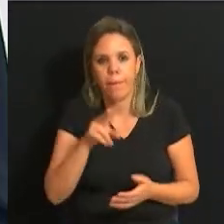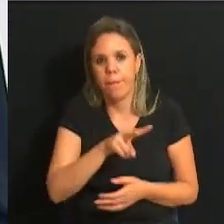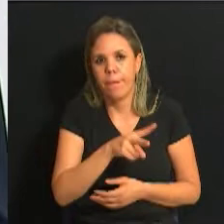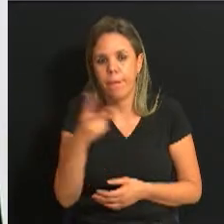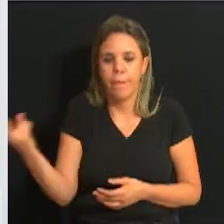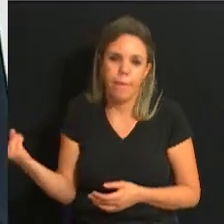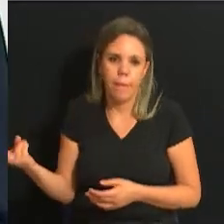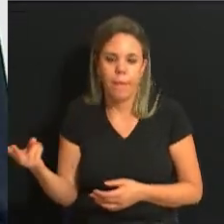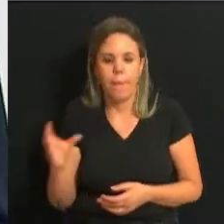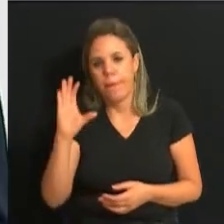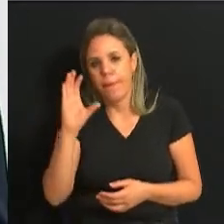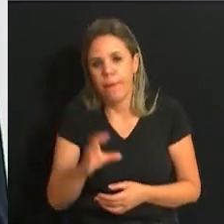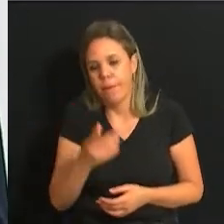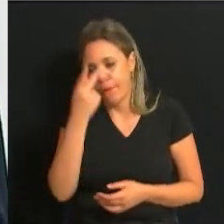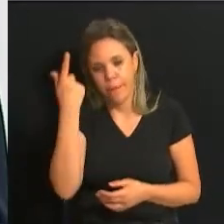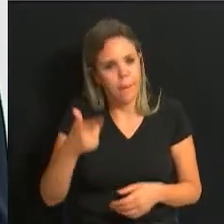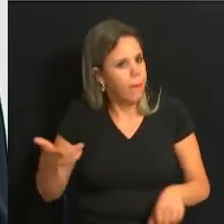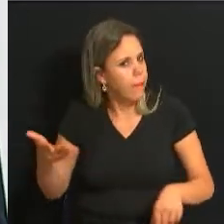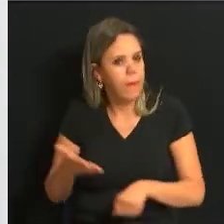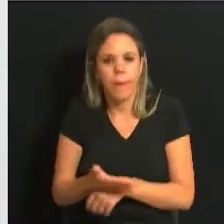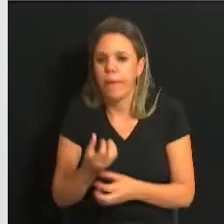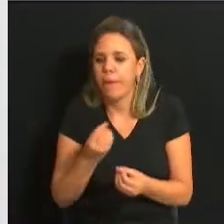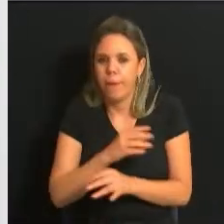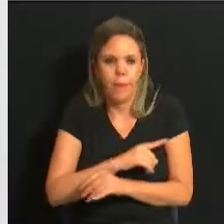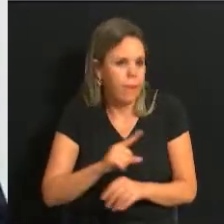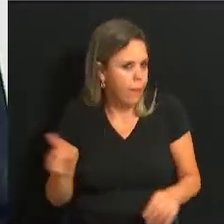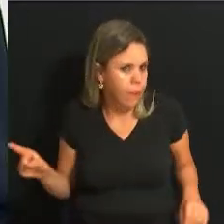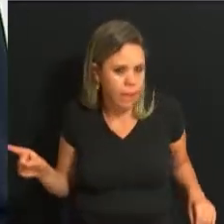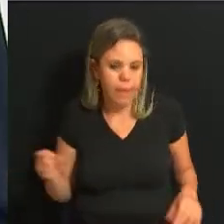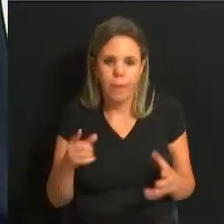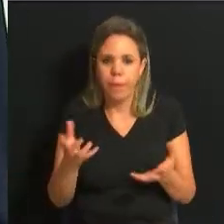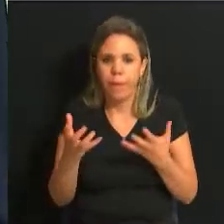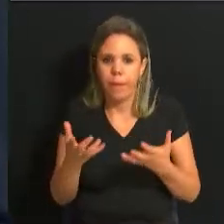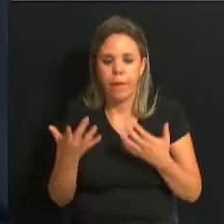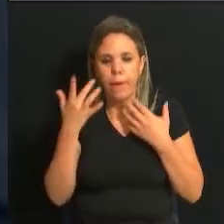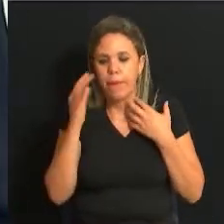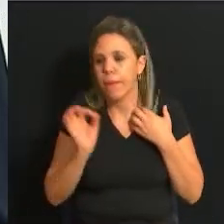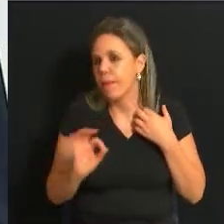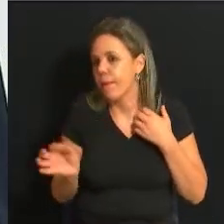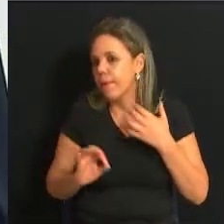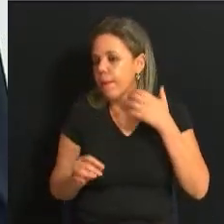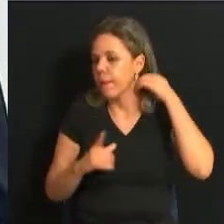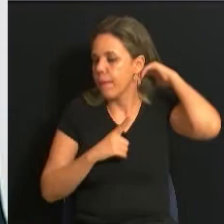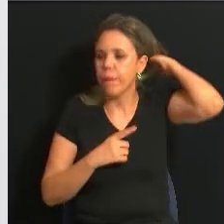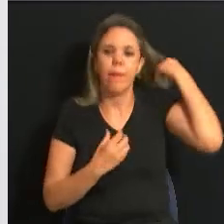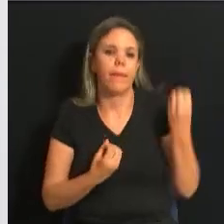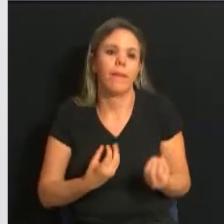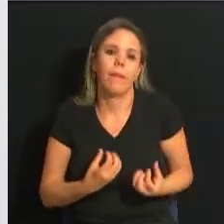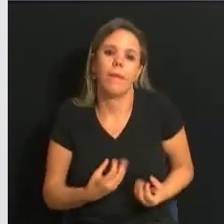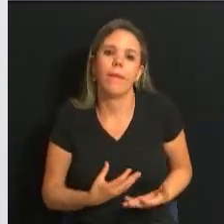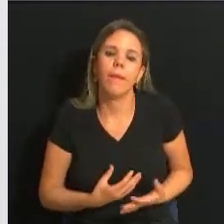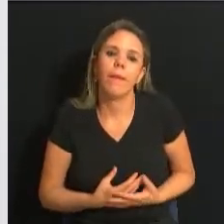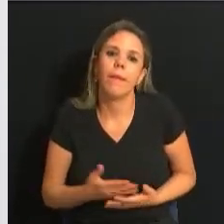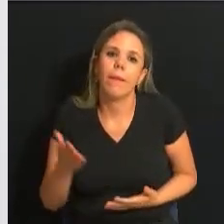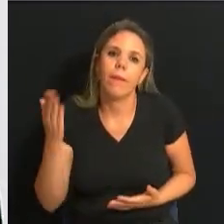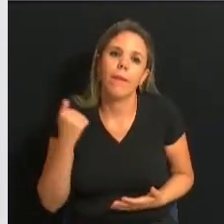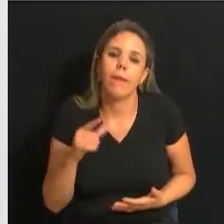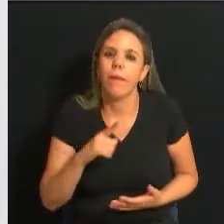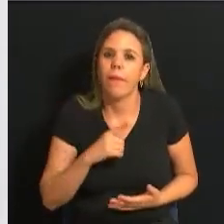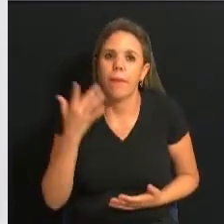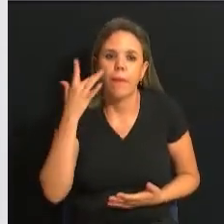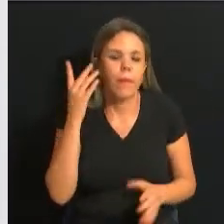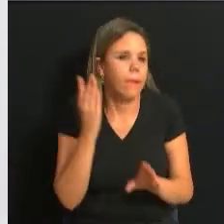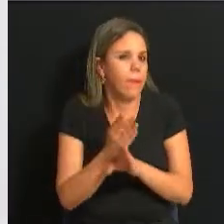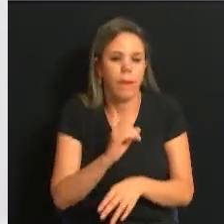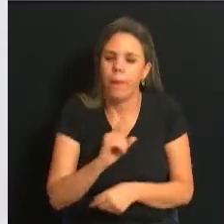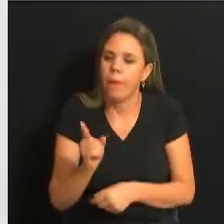O cidadão não tem acesso à informação. Quando você quer, você não sabe onde você tem informação. Quando você sabe onde tem, você não acha,